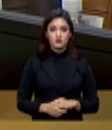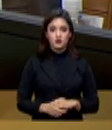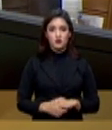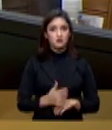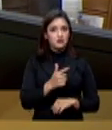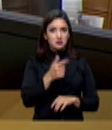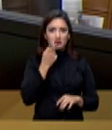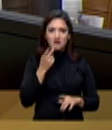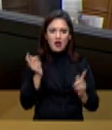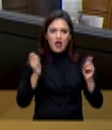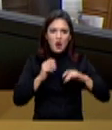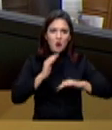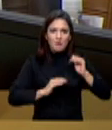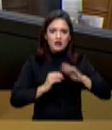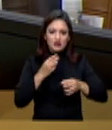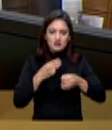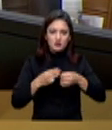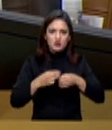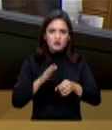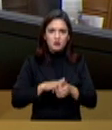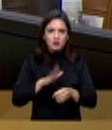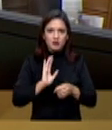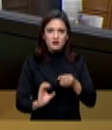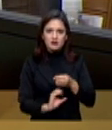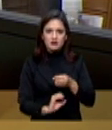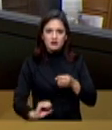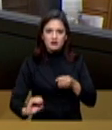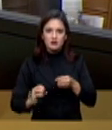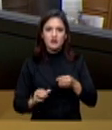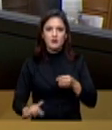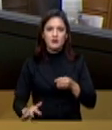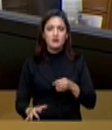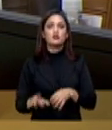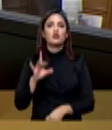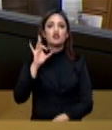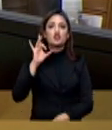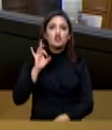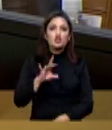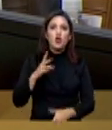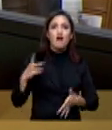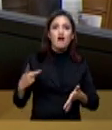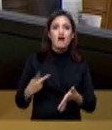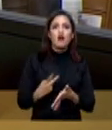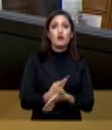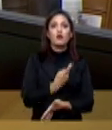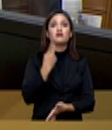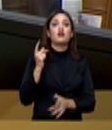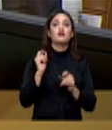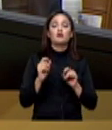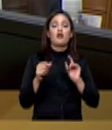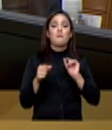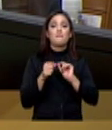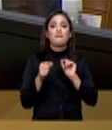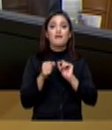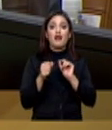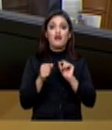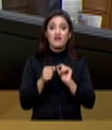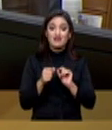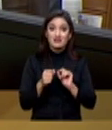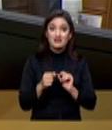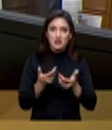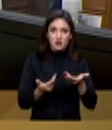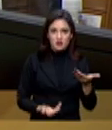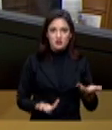competência Municipal para saneamento básico soment se dá para execução do